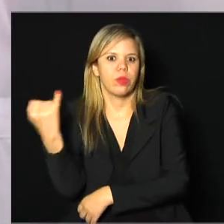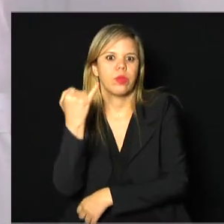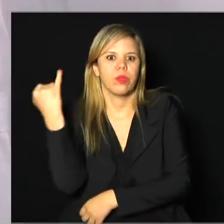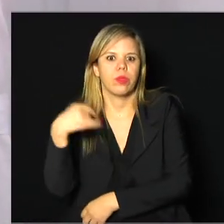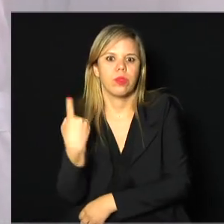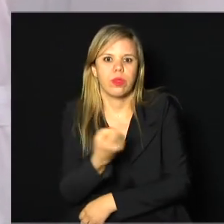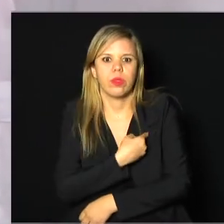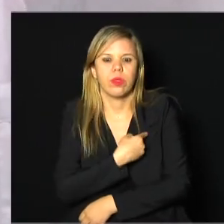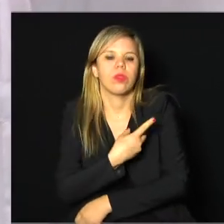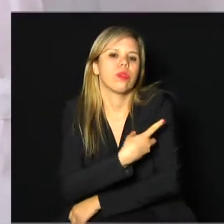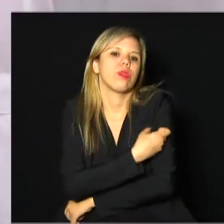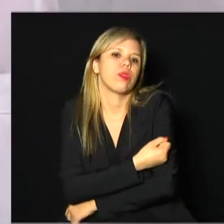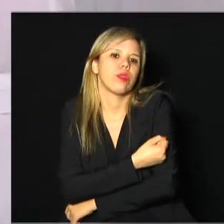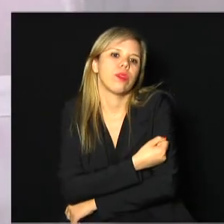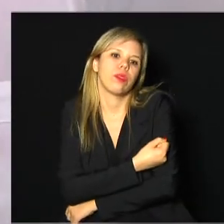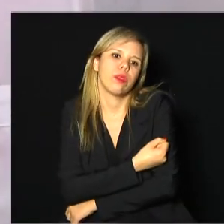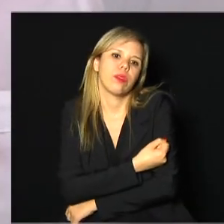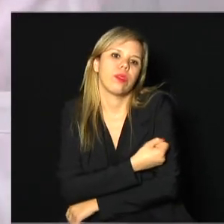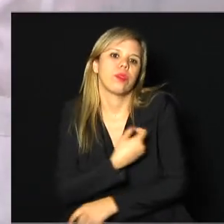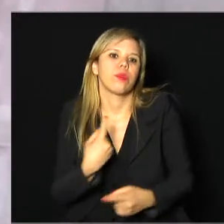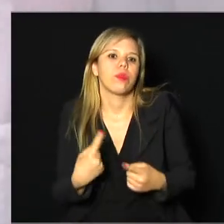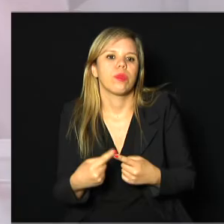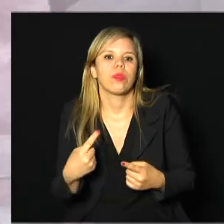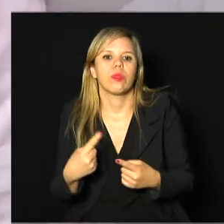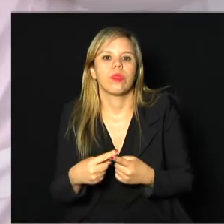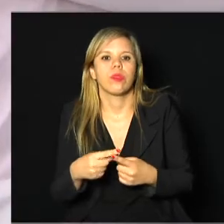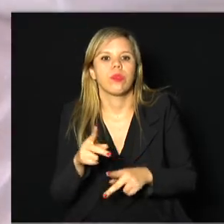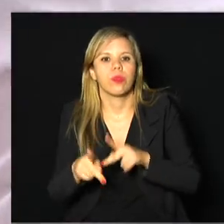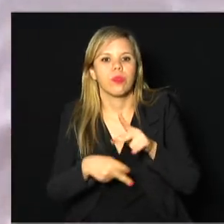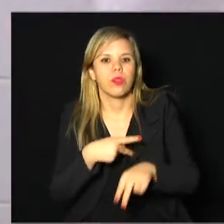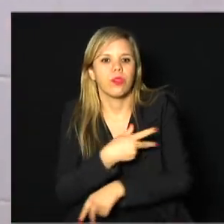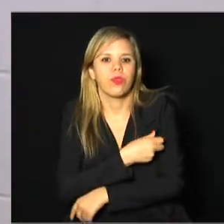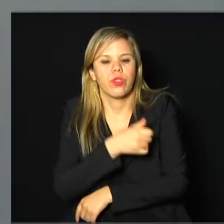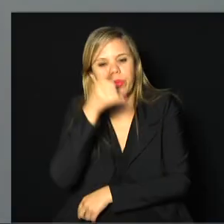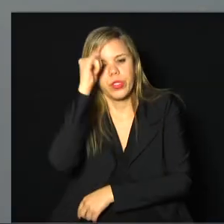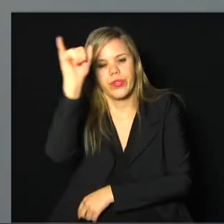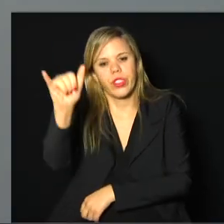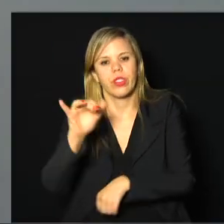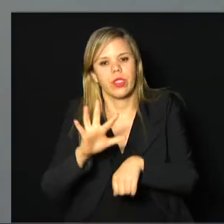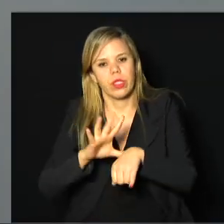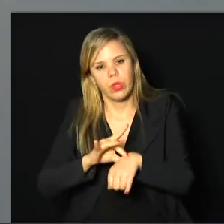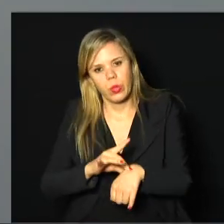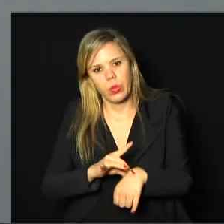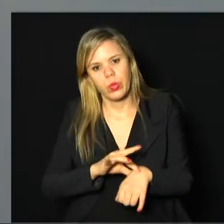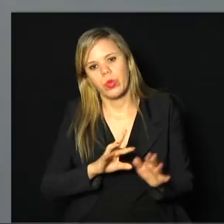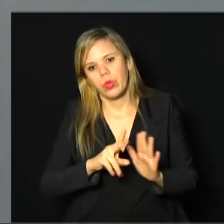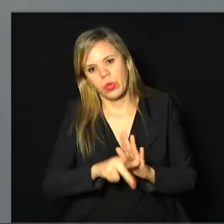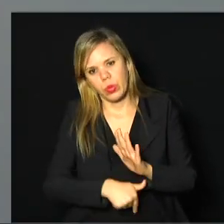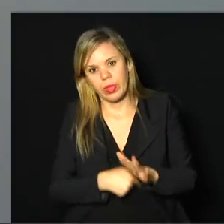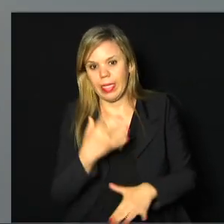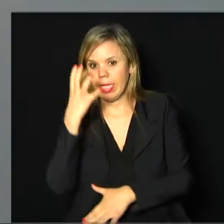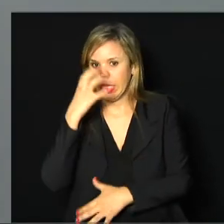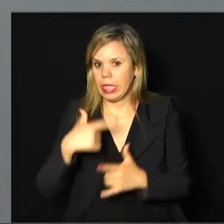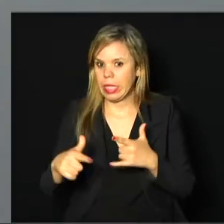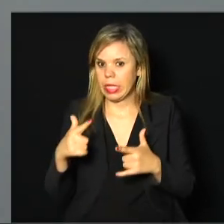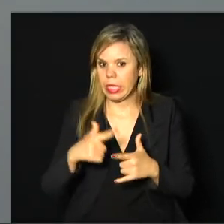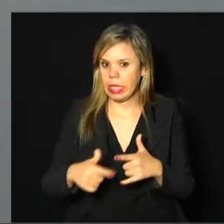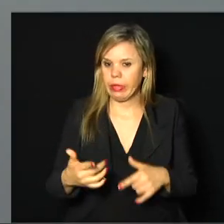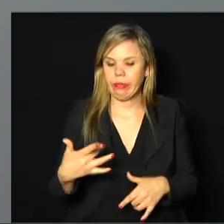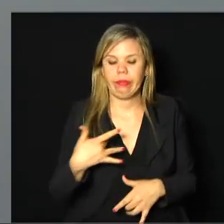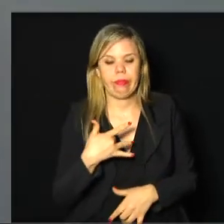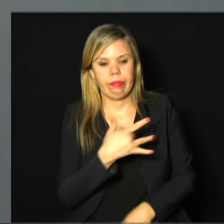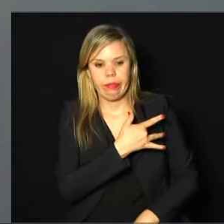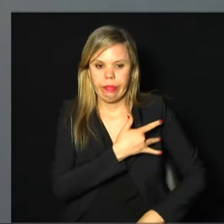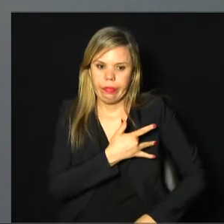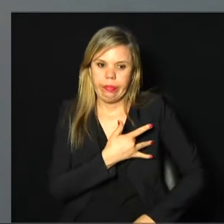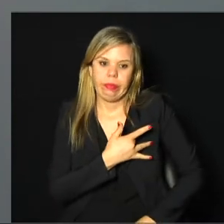é importante a gente se vacinar, Andréa, por quê? Porque são vacinas contra doenças que podem causar sérios problemas